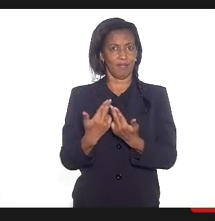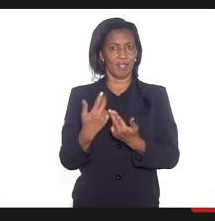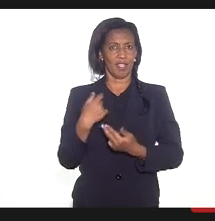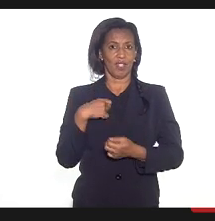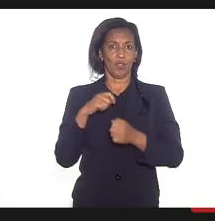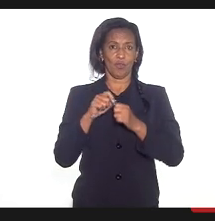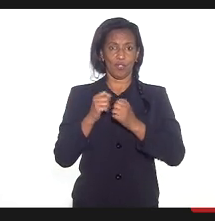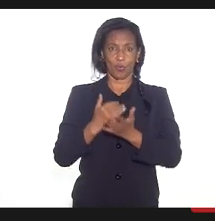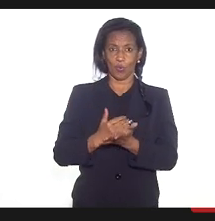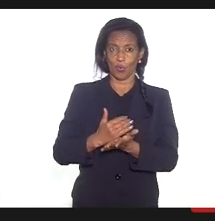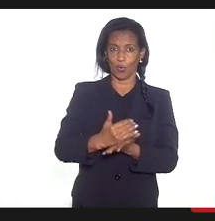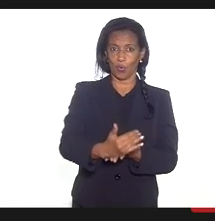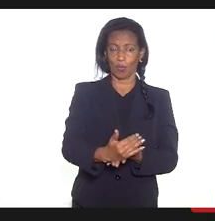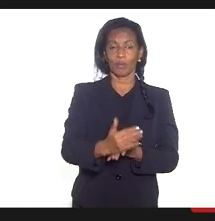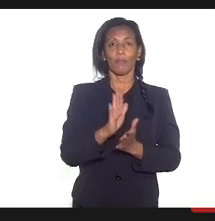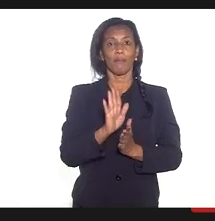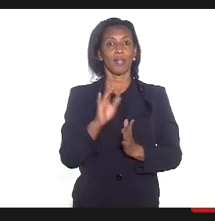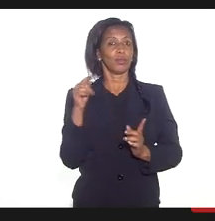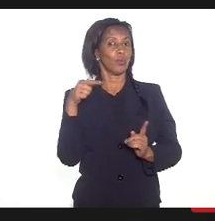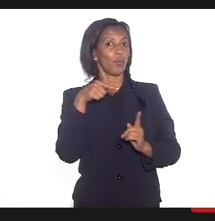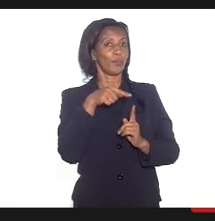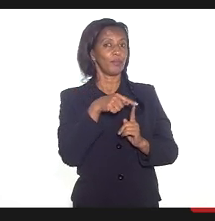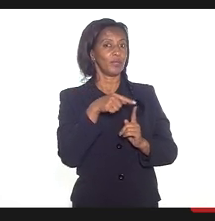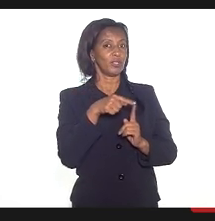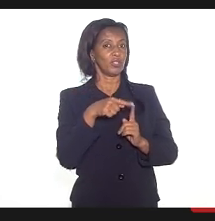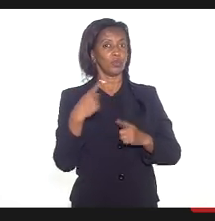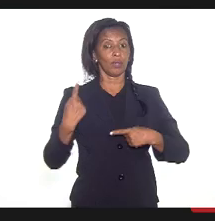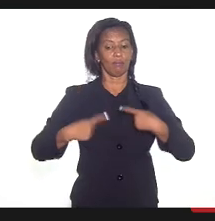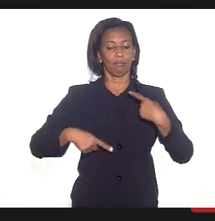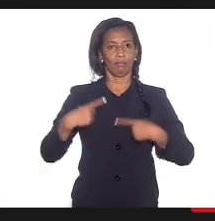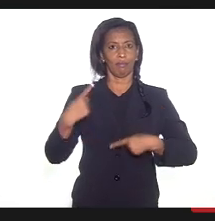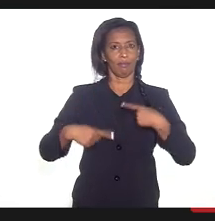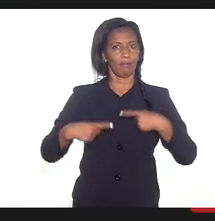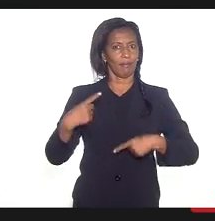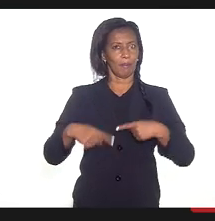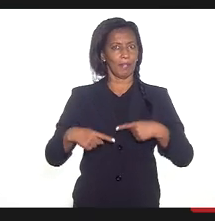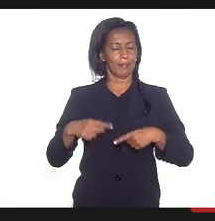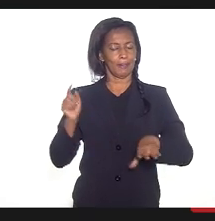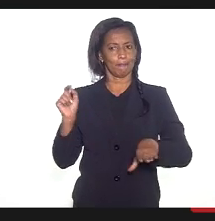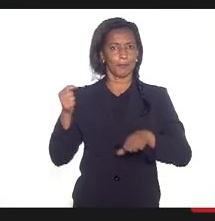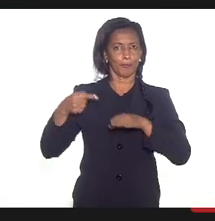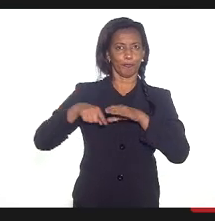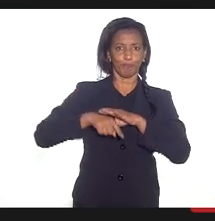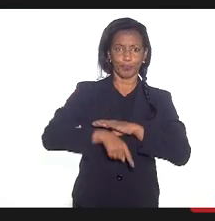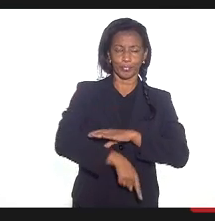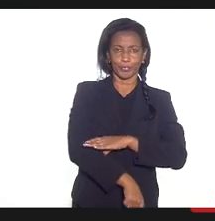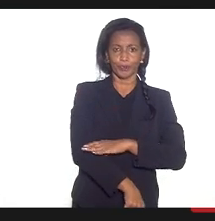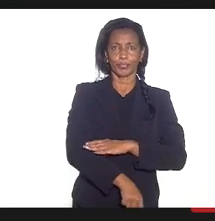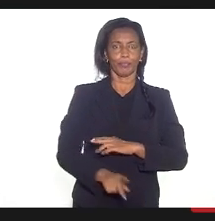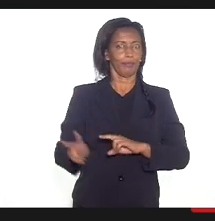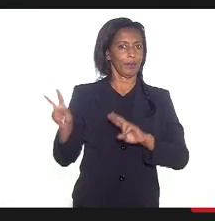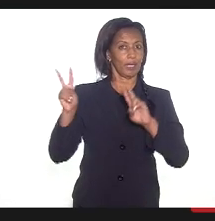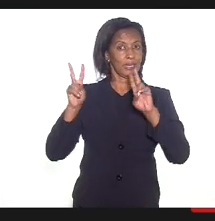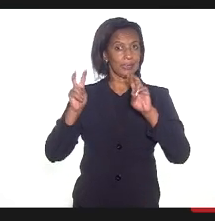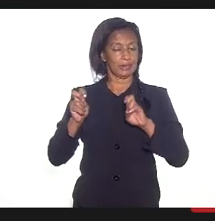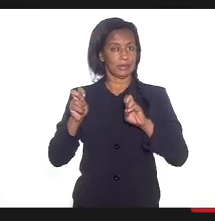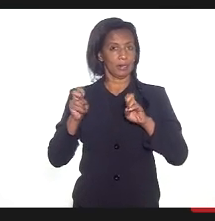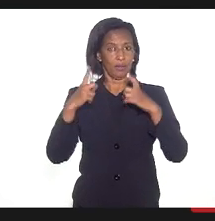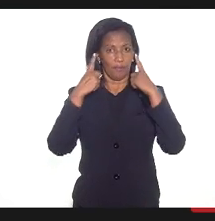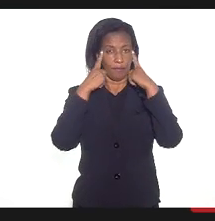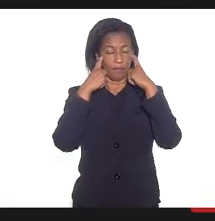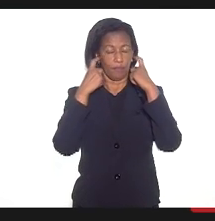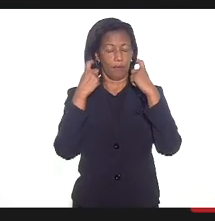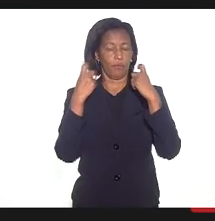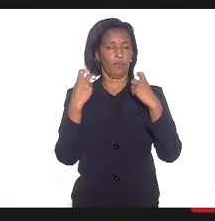uma introdução, mas o objetivo é a gente debater essa questão, aprofundar essa questão da